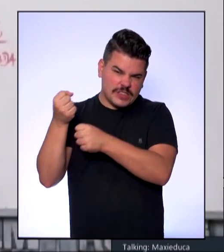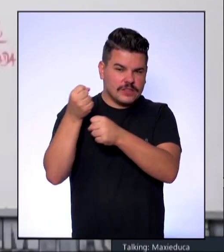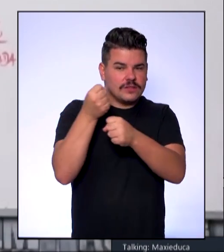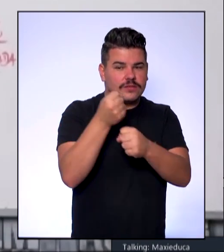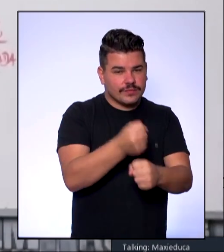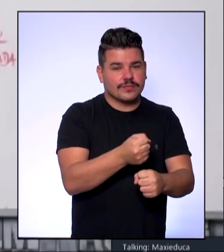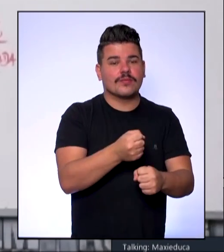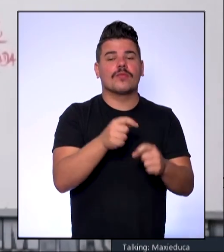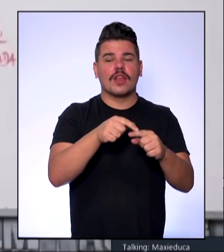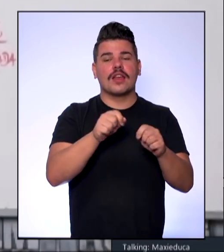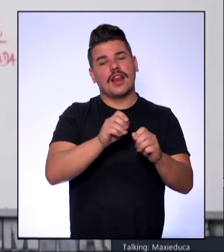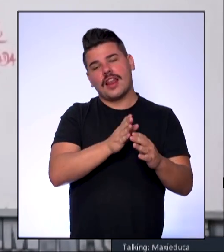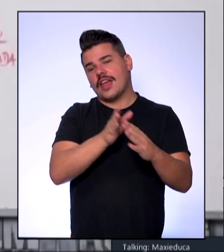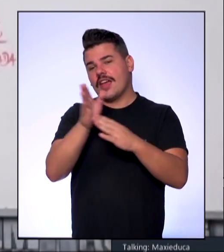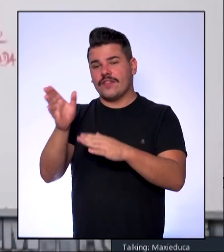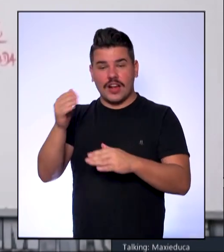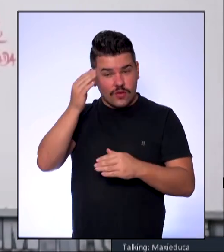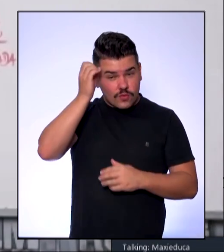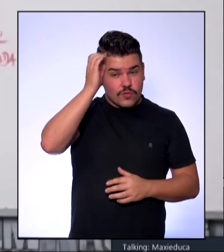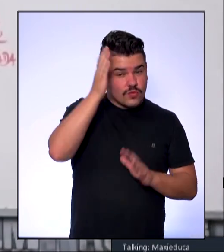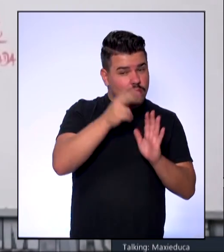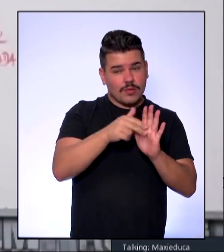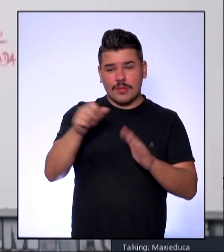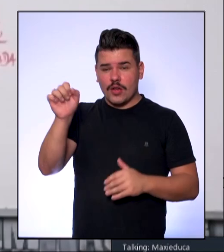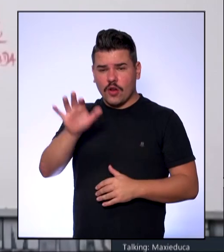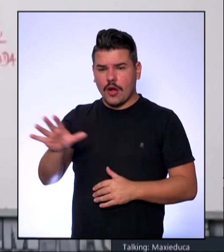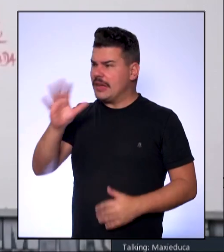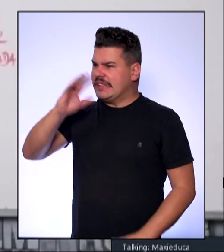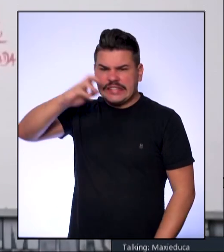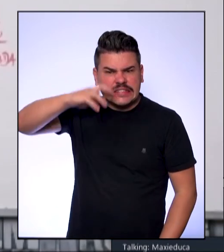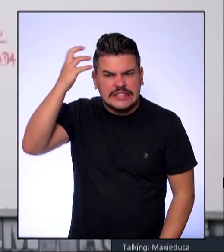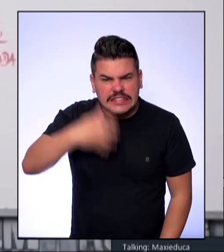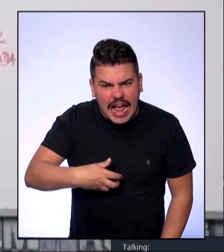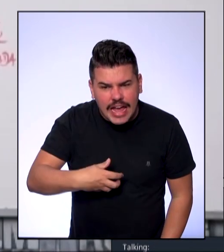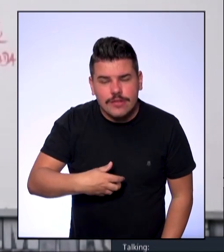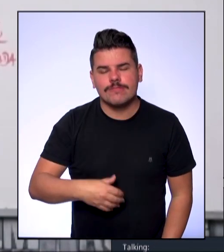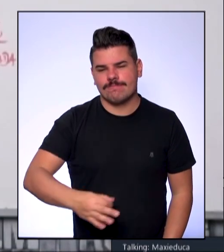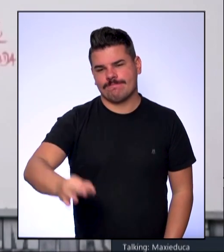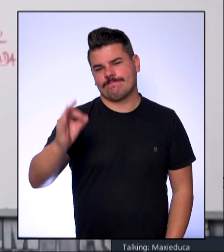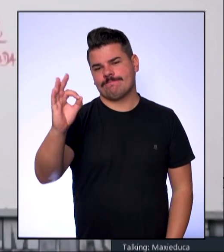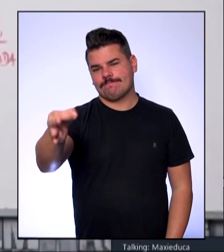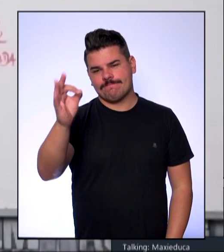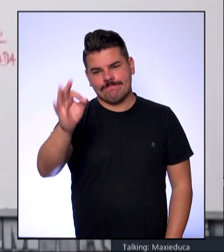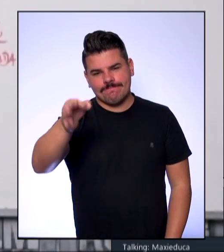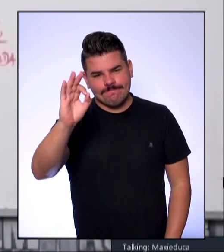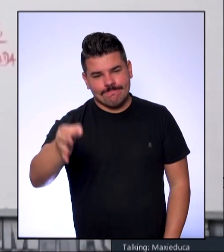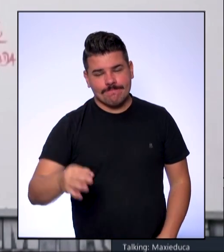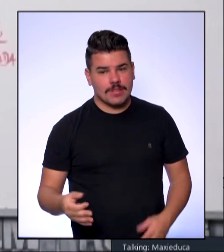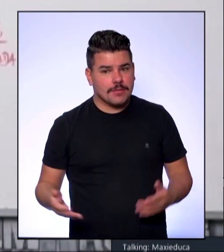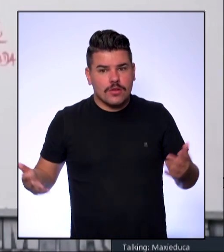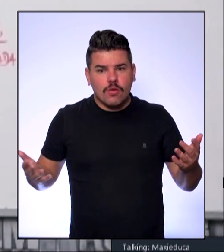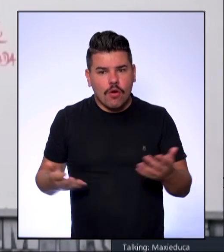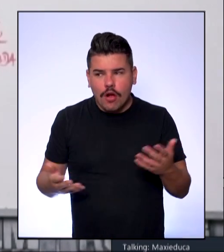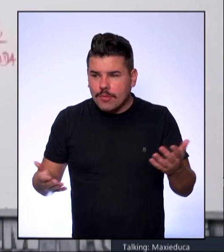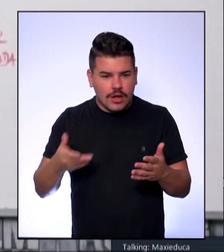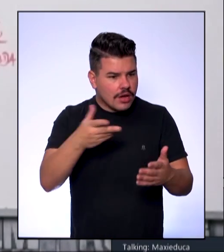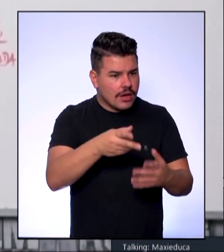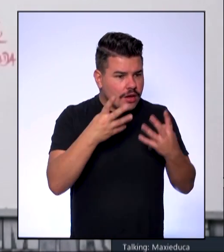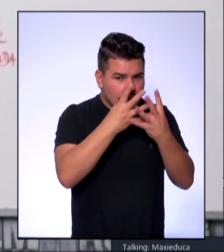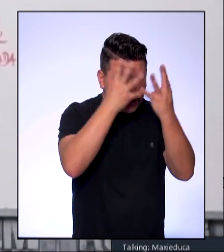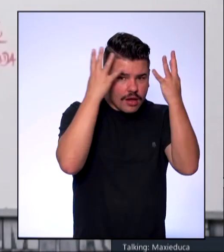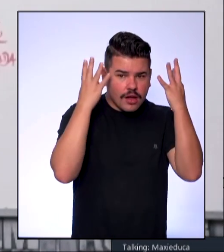para onde? Para a Europa. Sério isso, professor? Sério. E aí o que vai acontecer?